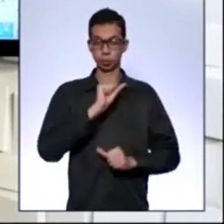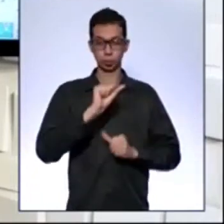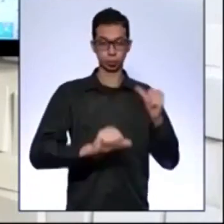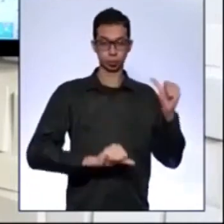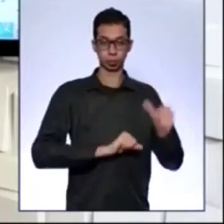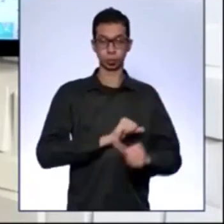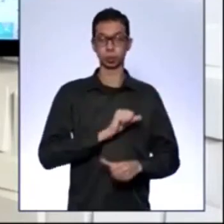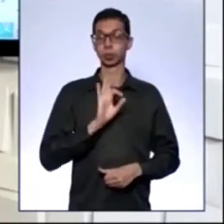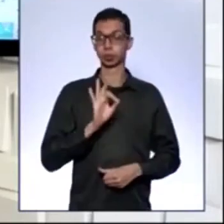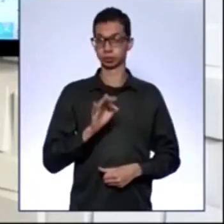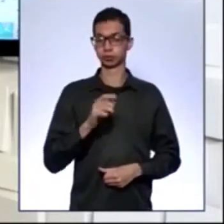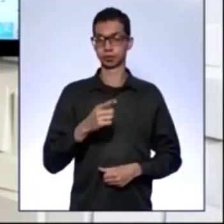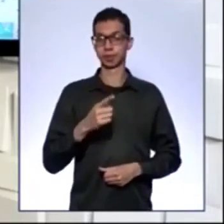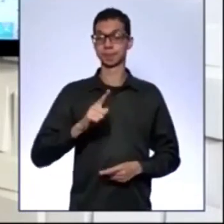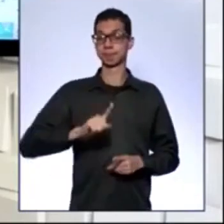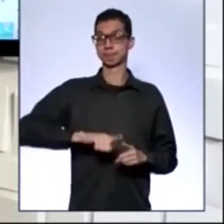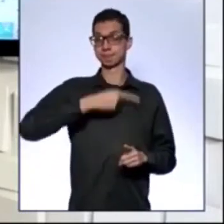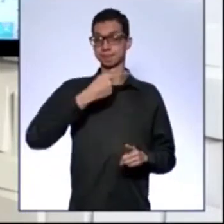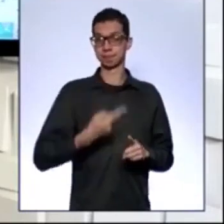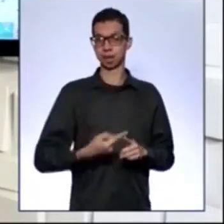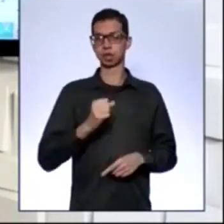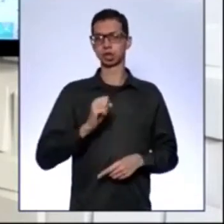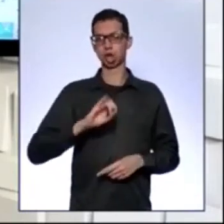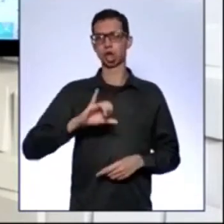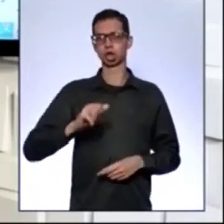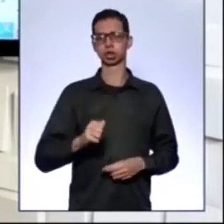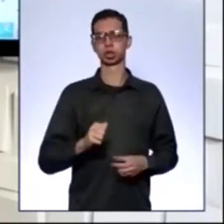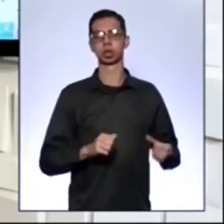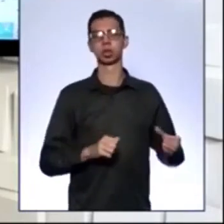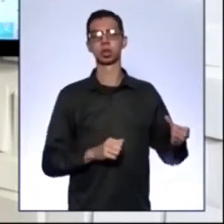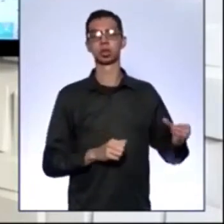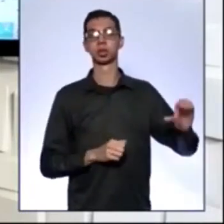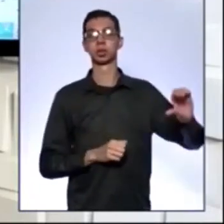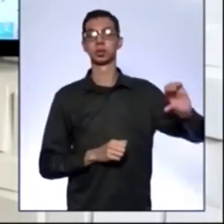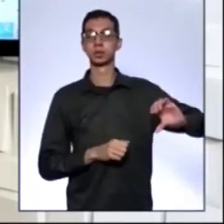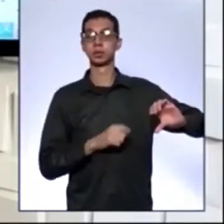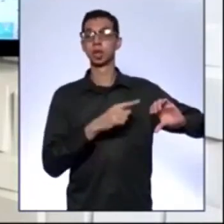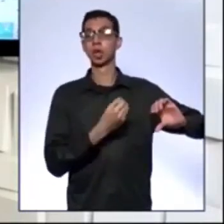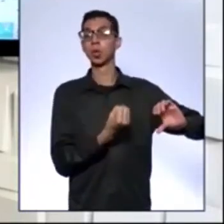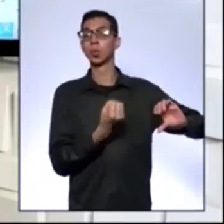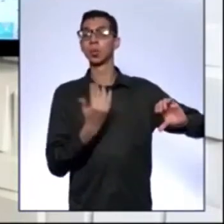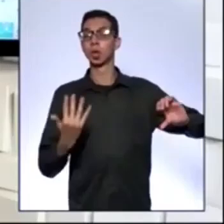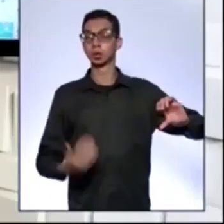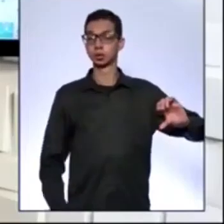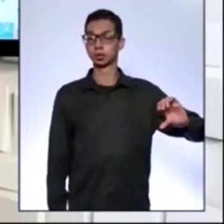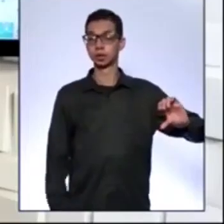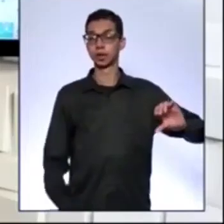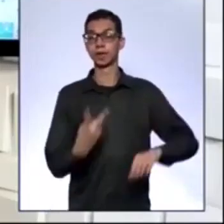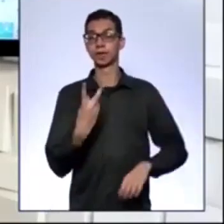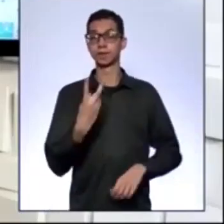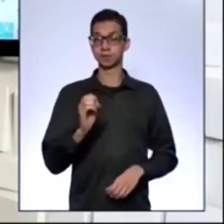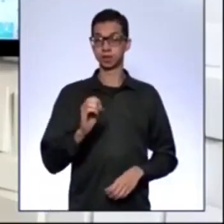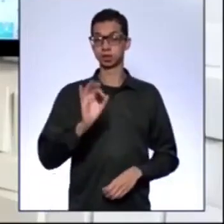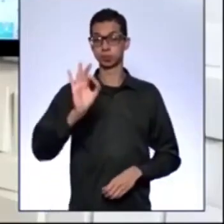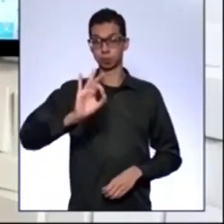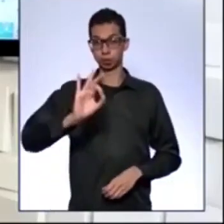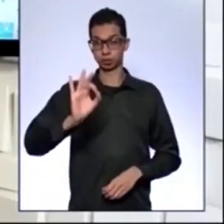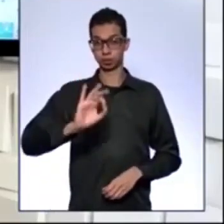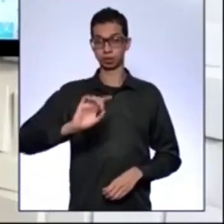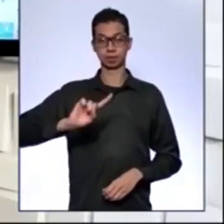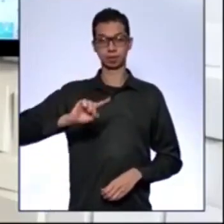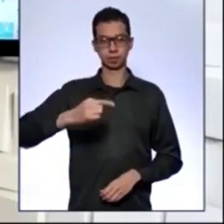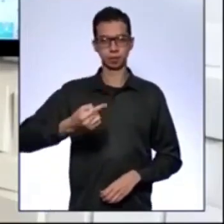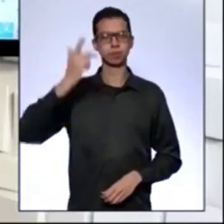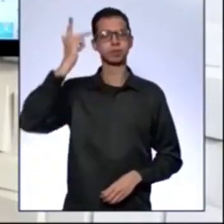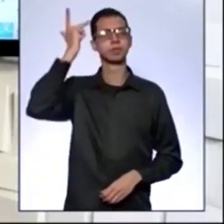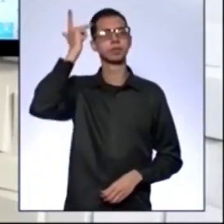né você tá acrescentando leite de soja quanto para dar Vinte por cento no final de leite Natal